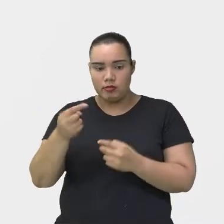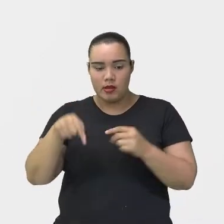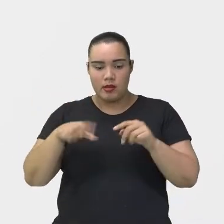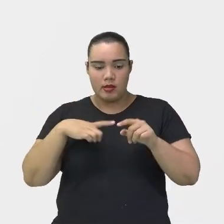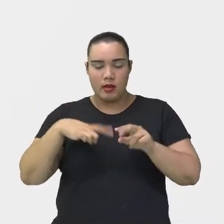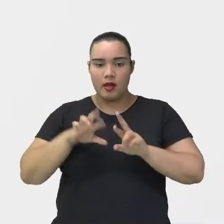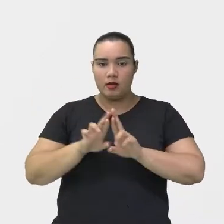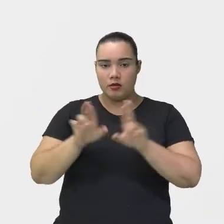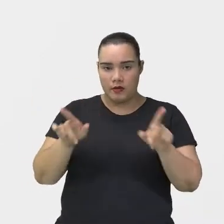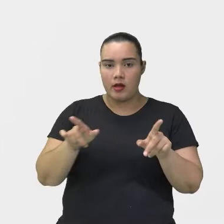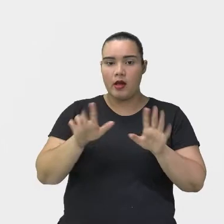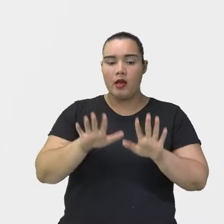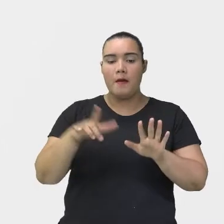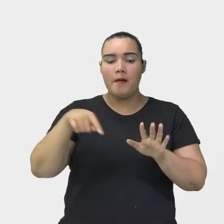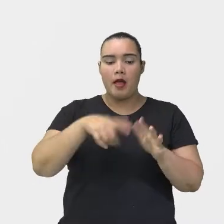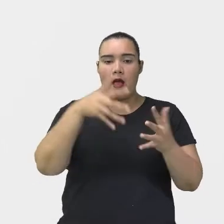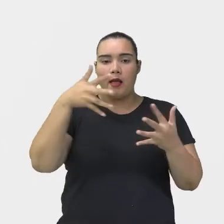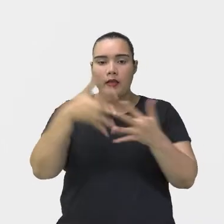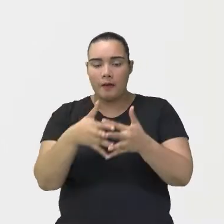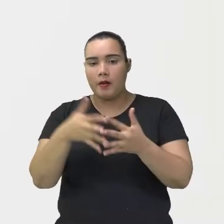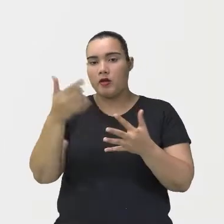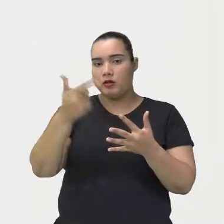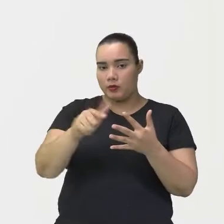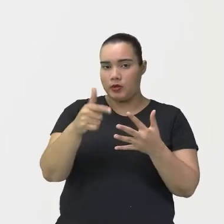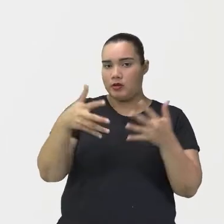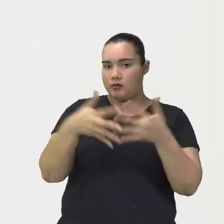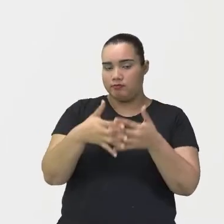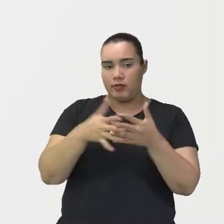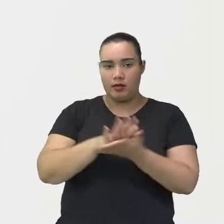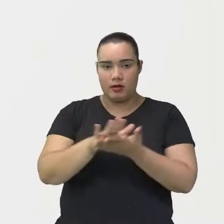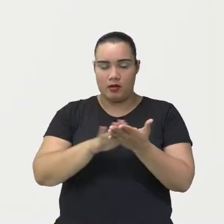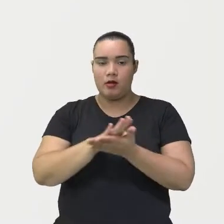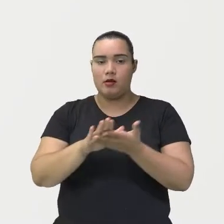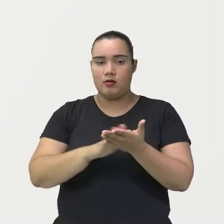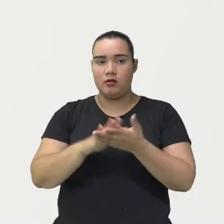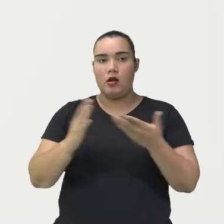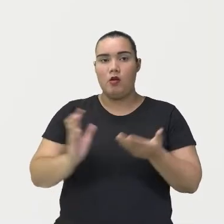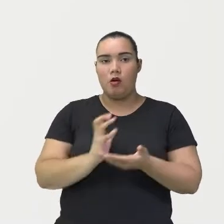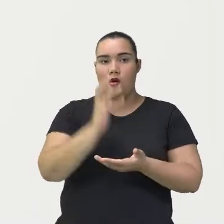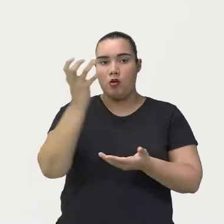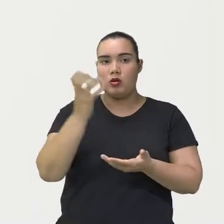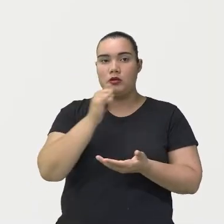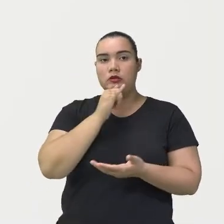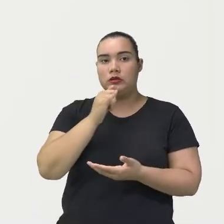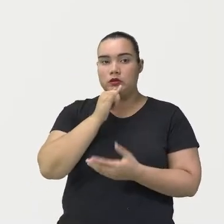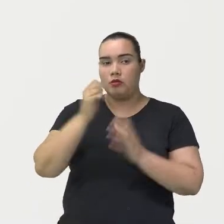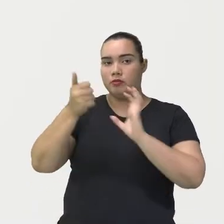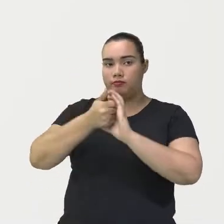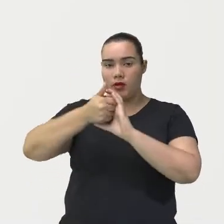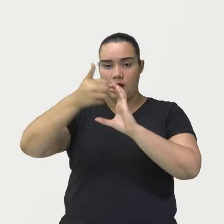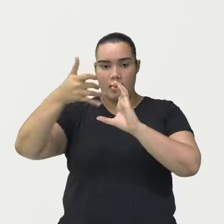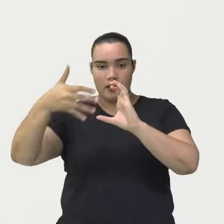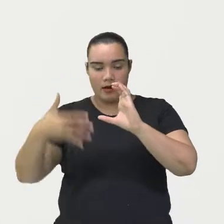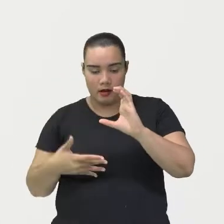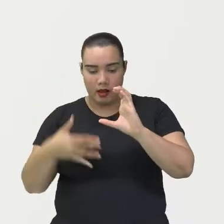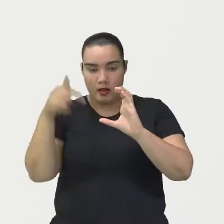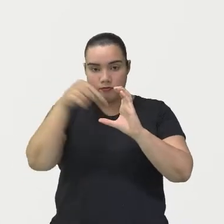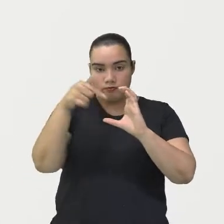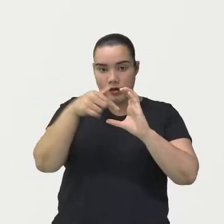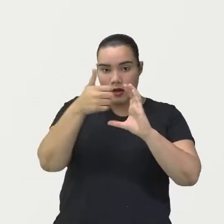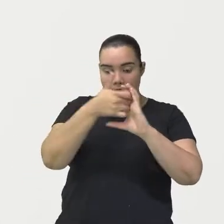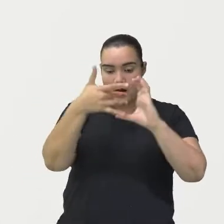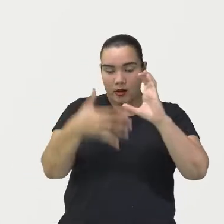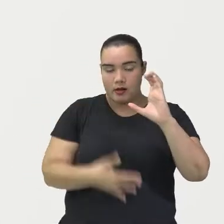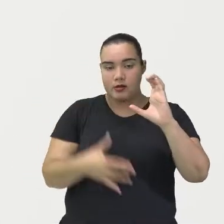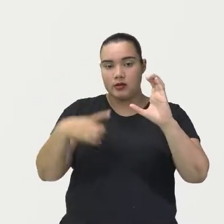interação gênica epistática. E olha só, ocorre quando uma característica é